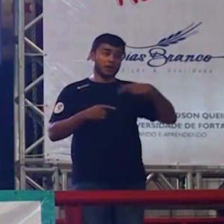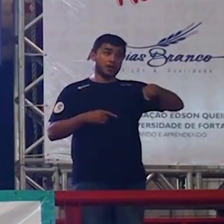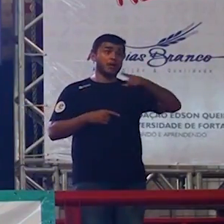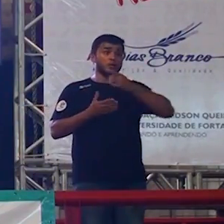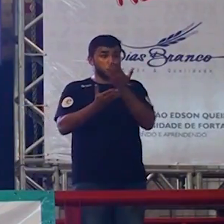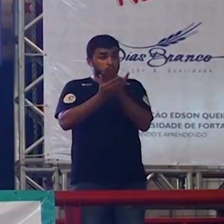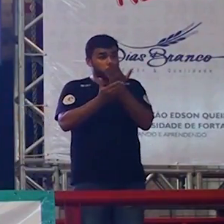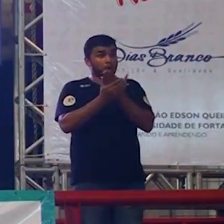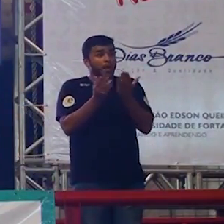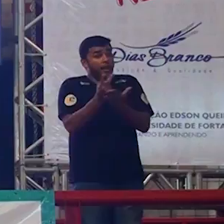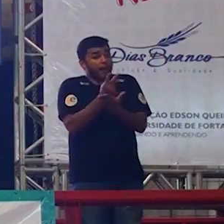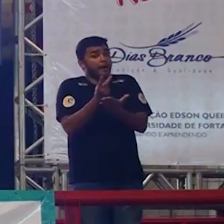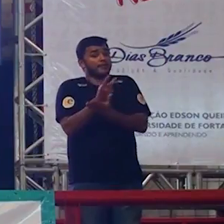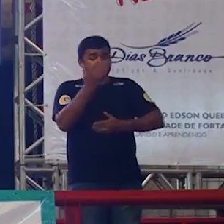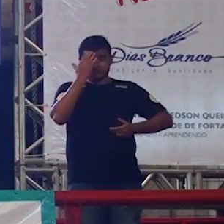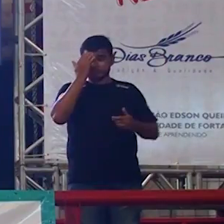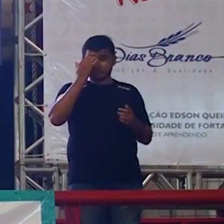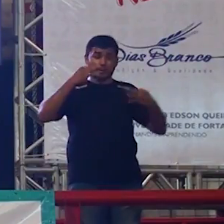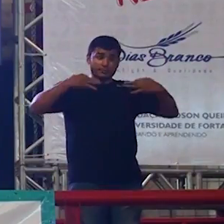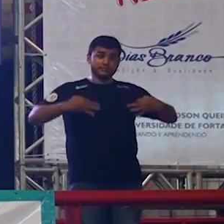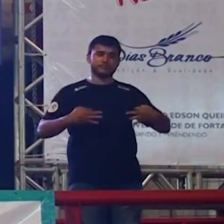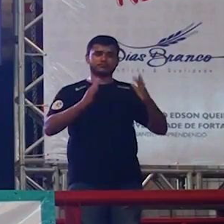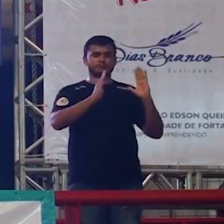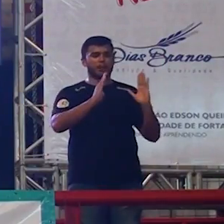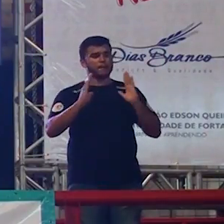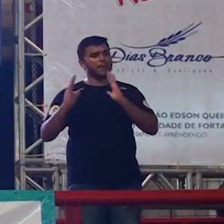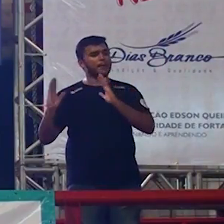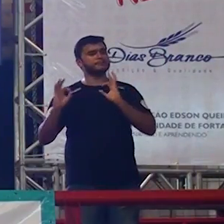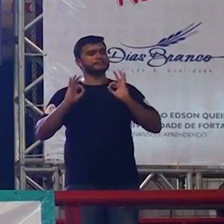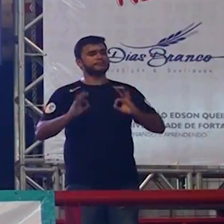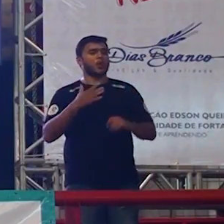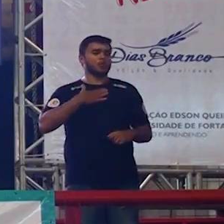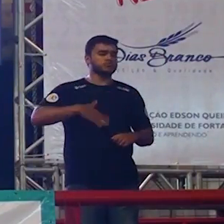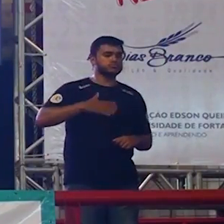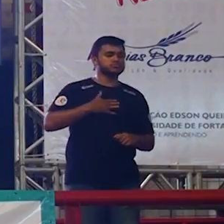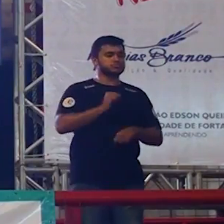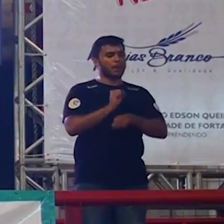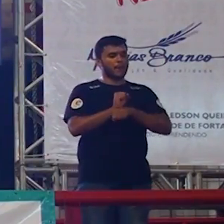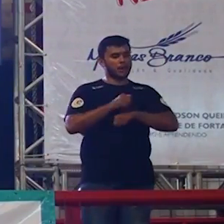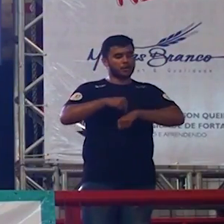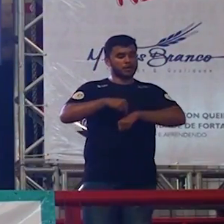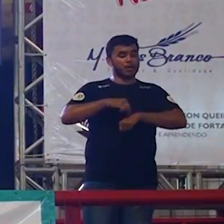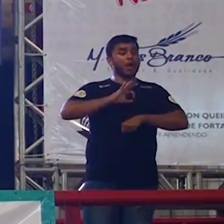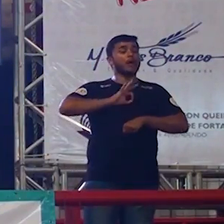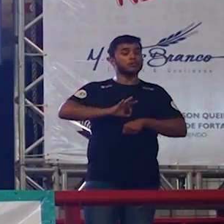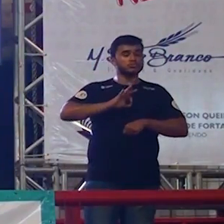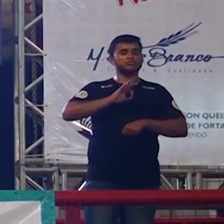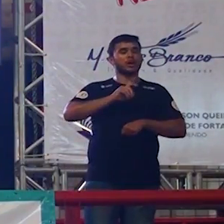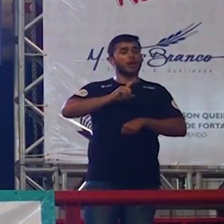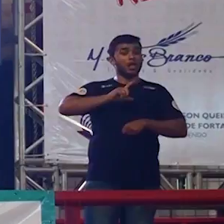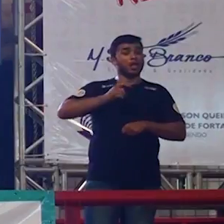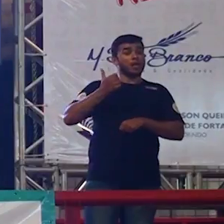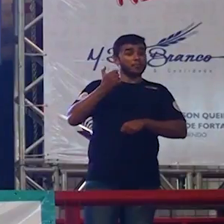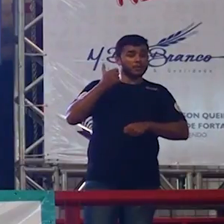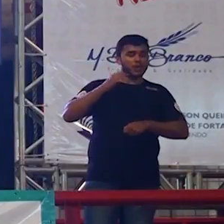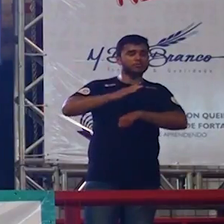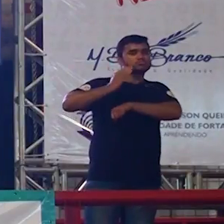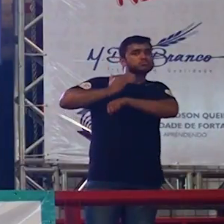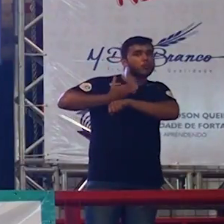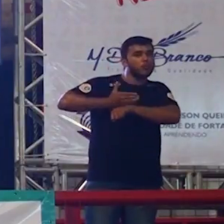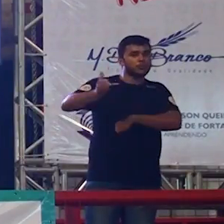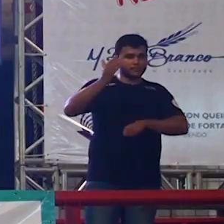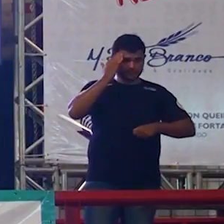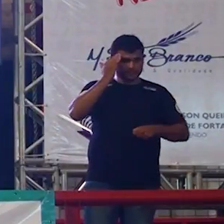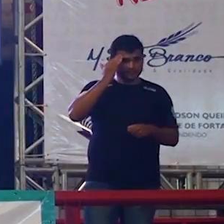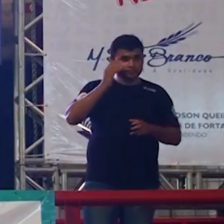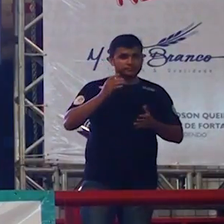significa que você está fazendo alguma coisa que não está legal. Então você pode medir e avaliar o seu tempo